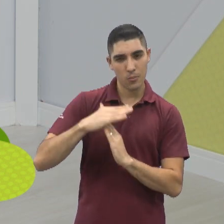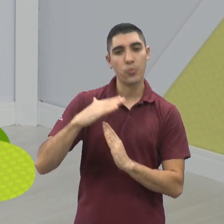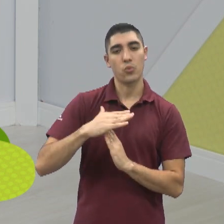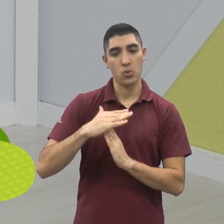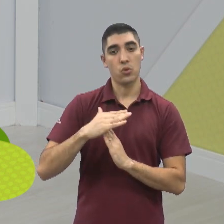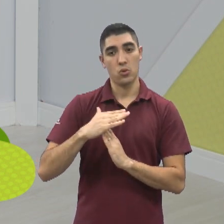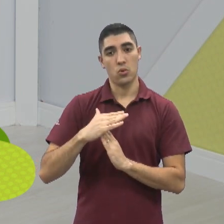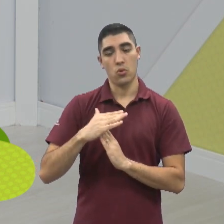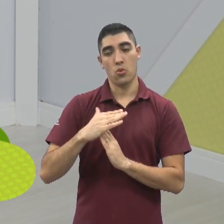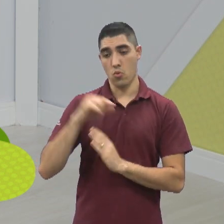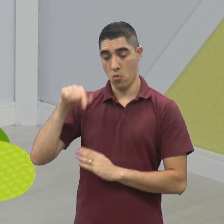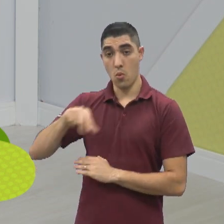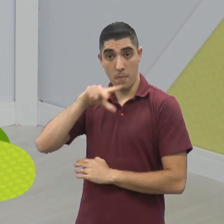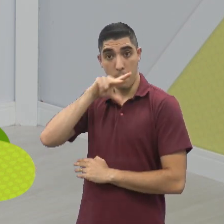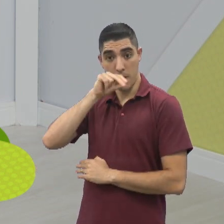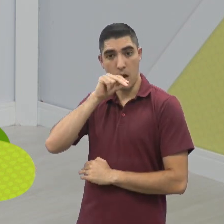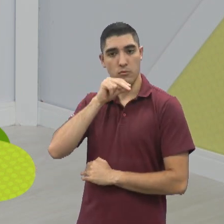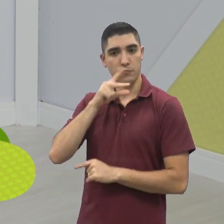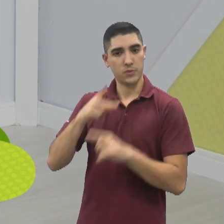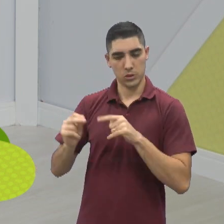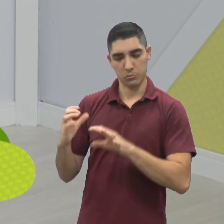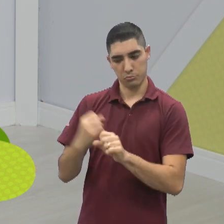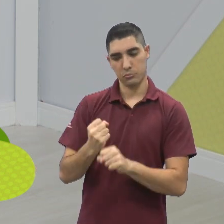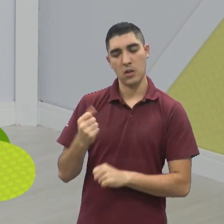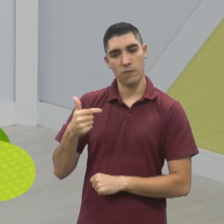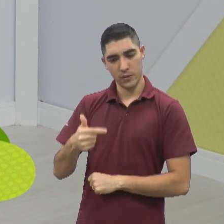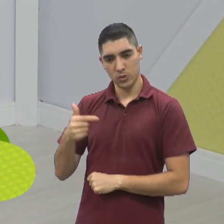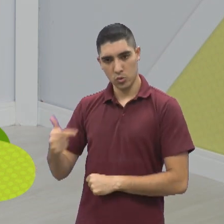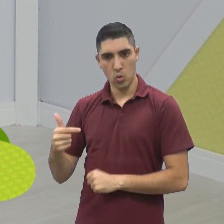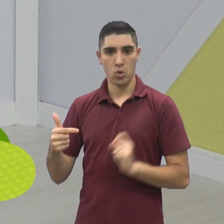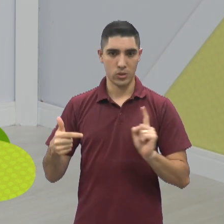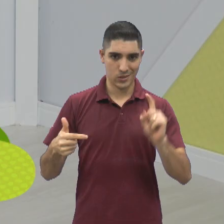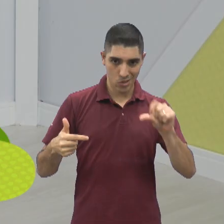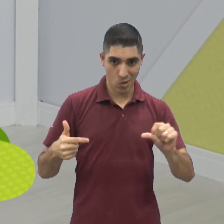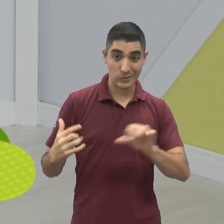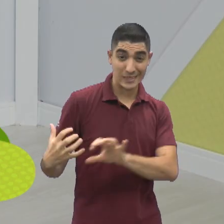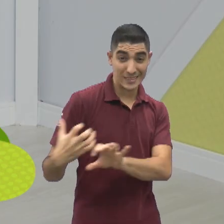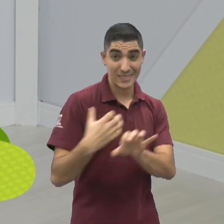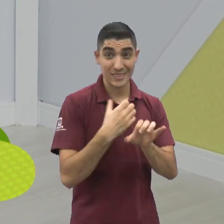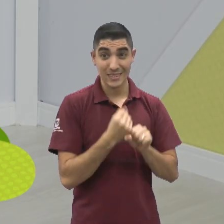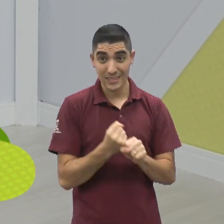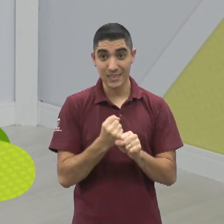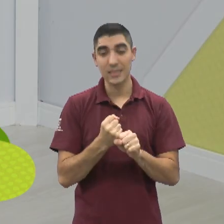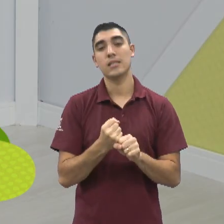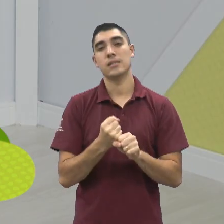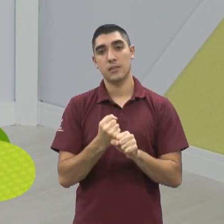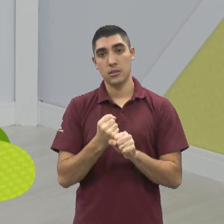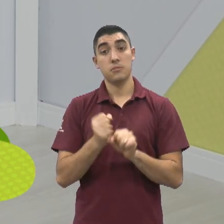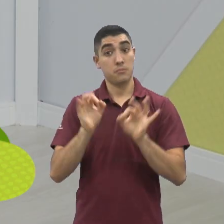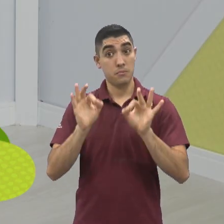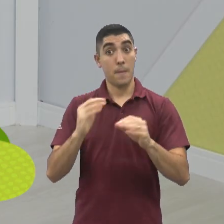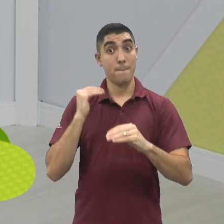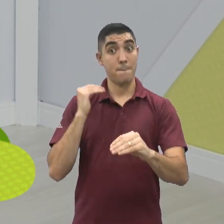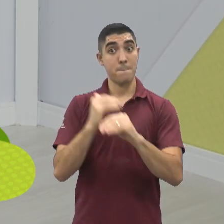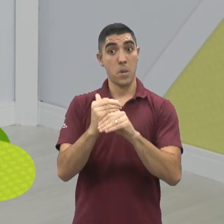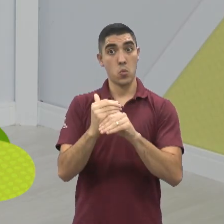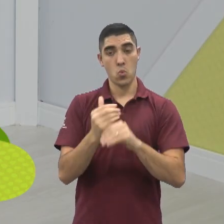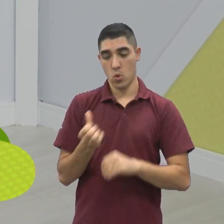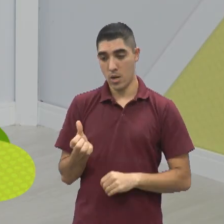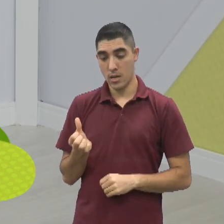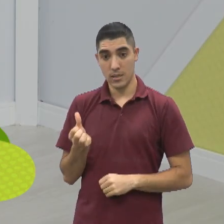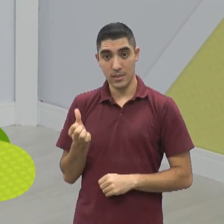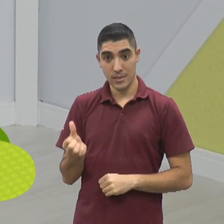da equipe do Pato, 22-19. Levou o jogo para os últimos 10 minutos, com o placar mostrando